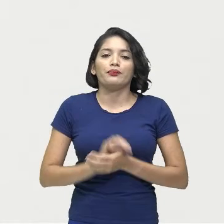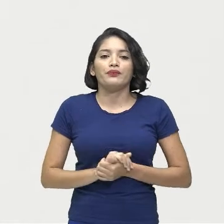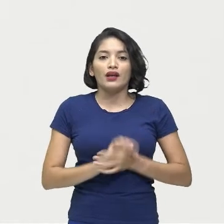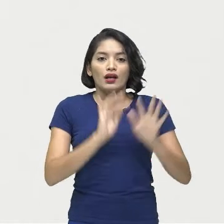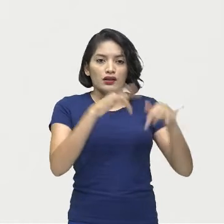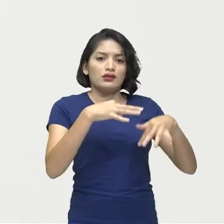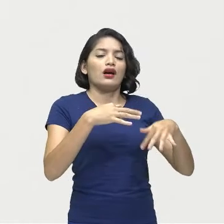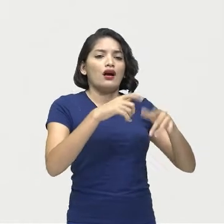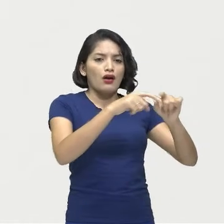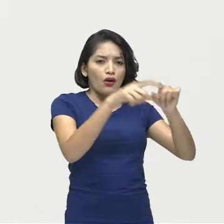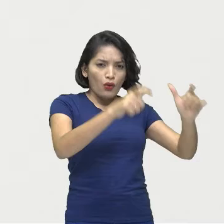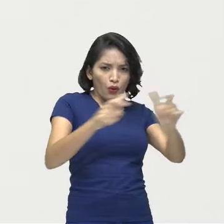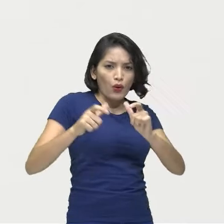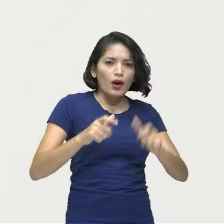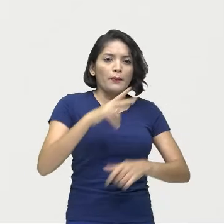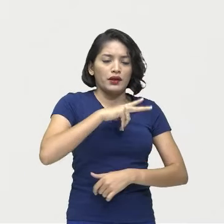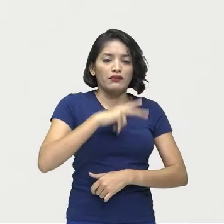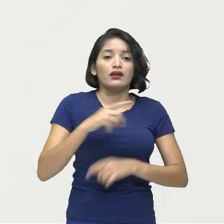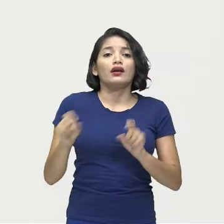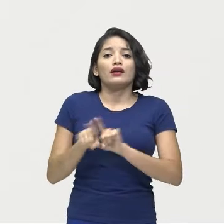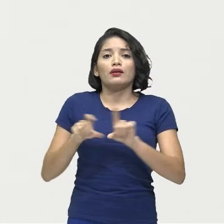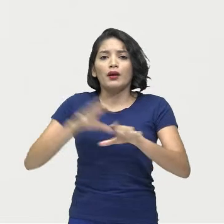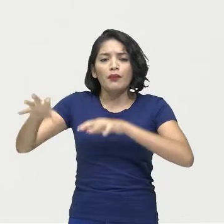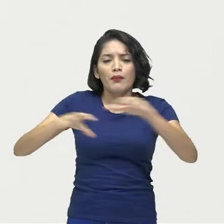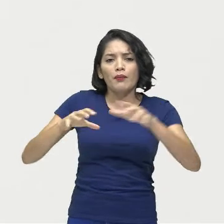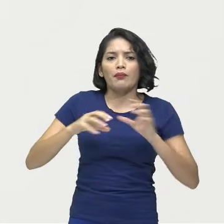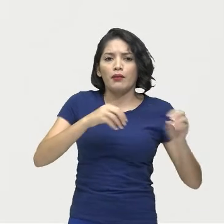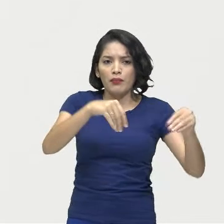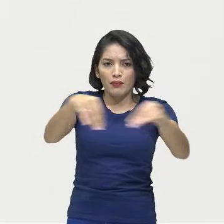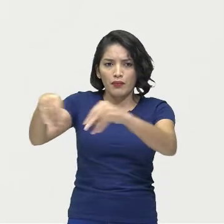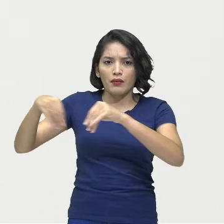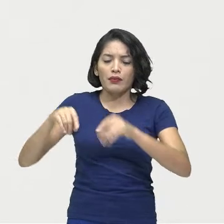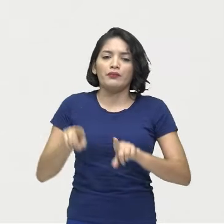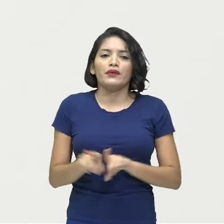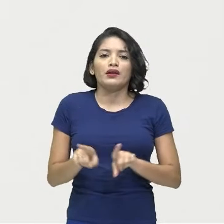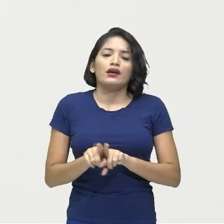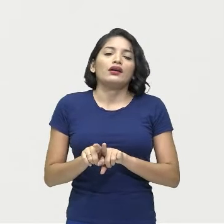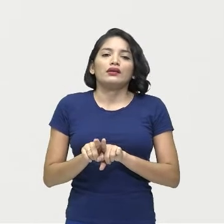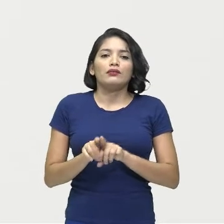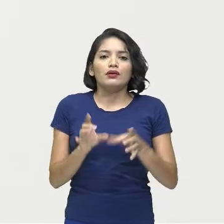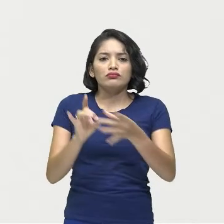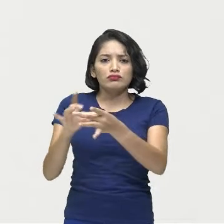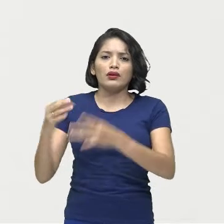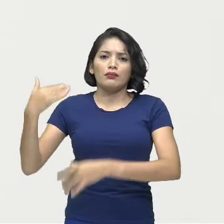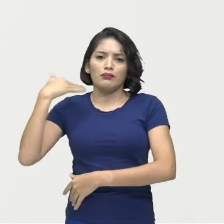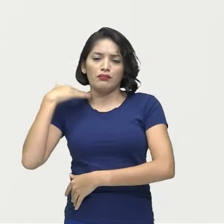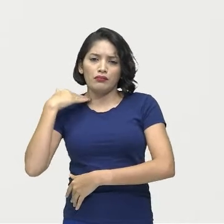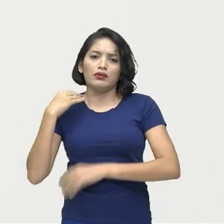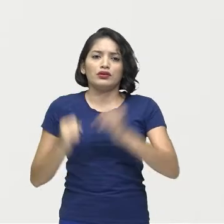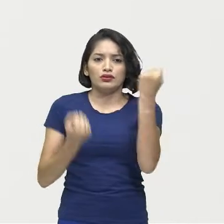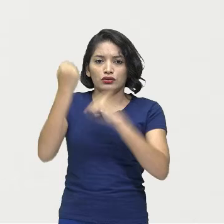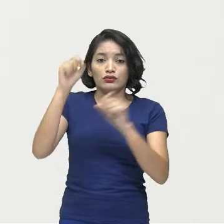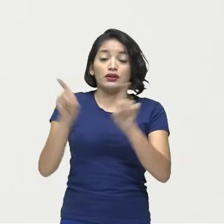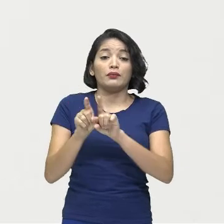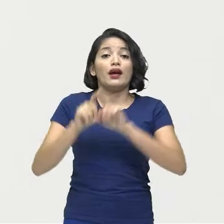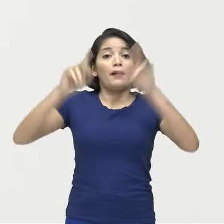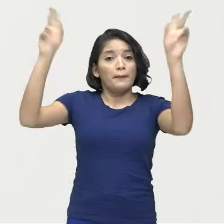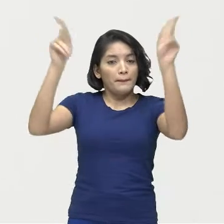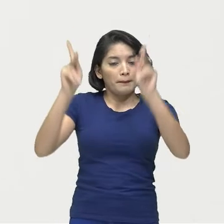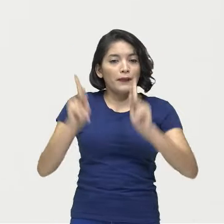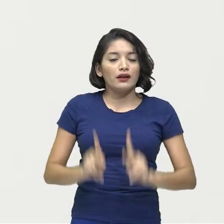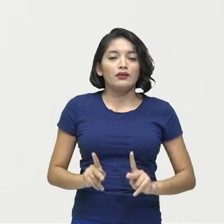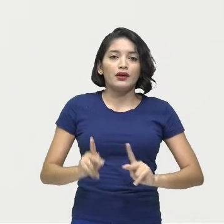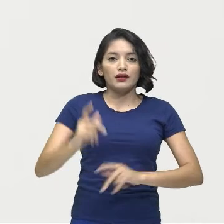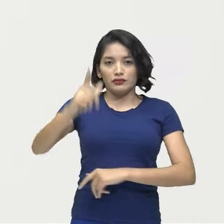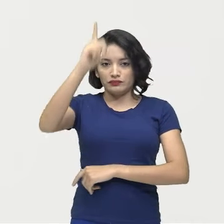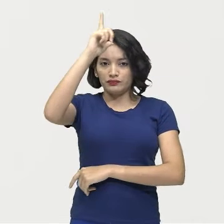distribuição de terras, estatização de bancos e indústrias, Paz com a Alemanha, muito importante aqui, eles tinham